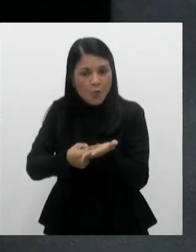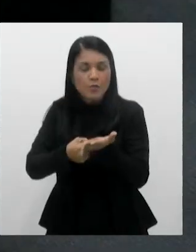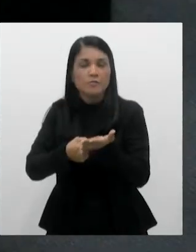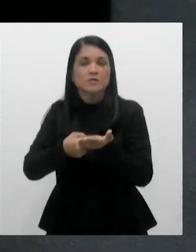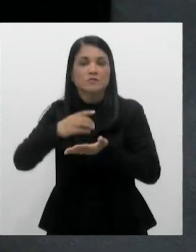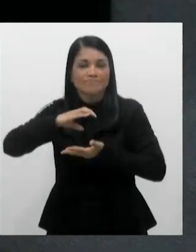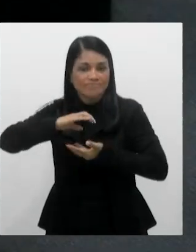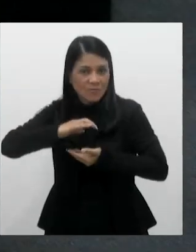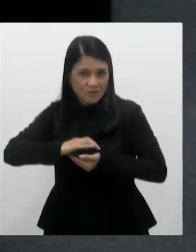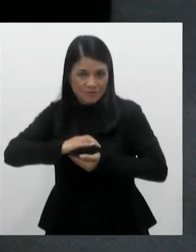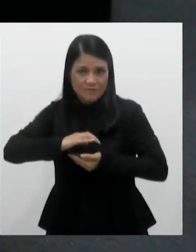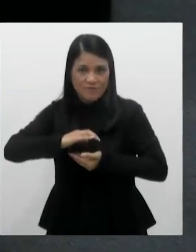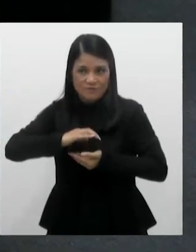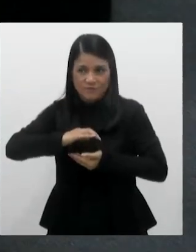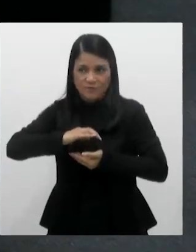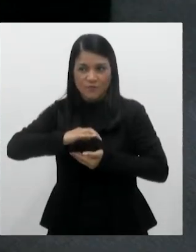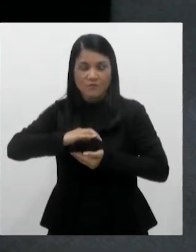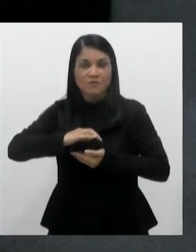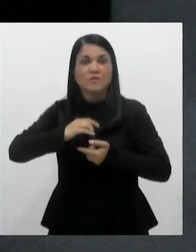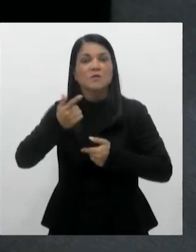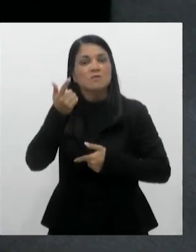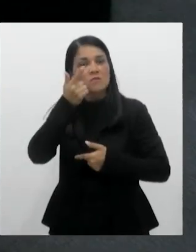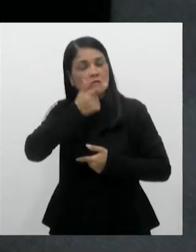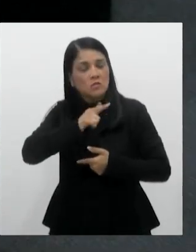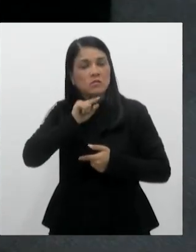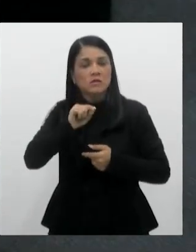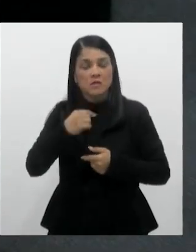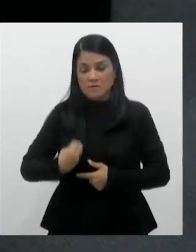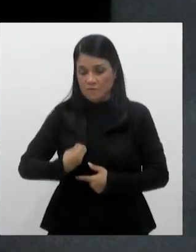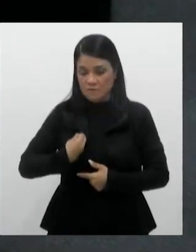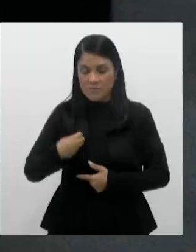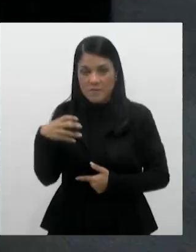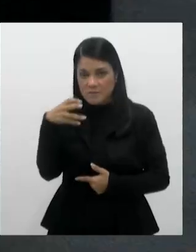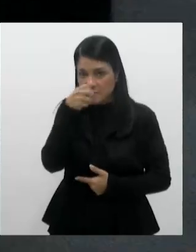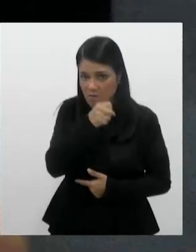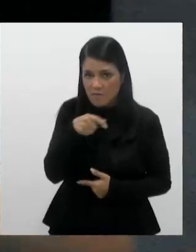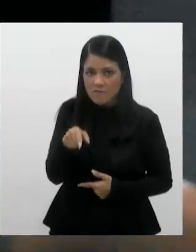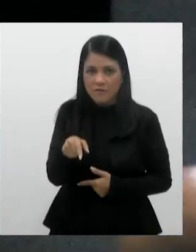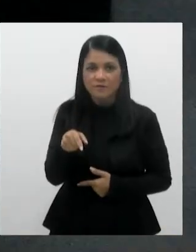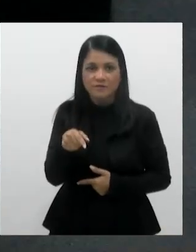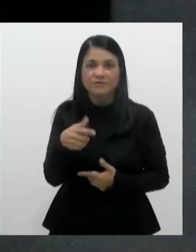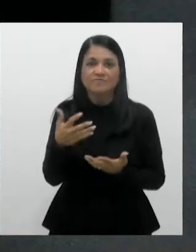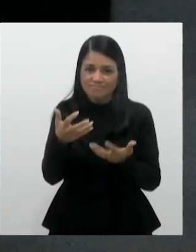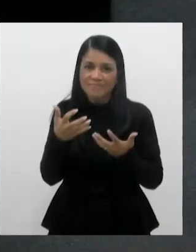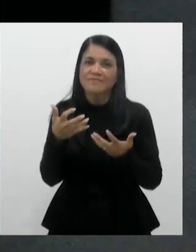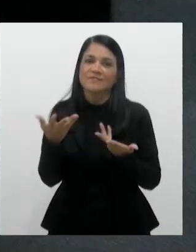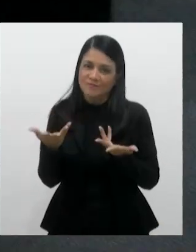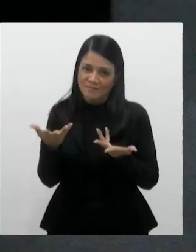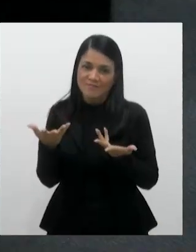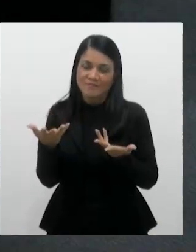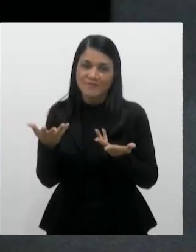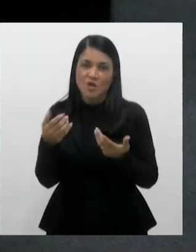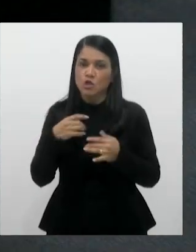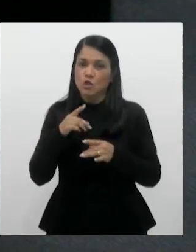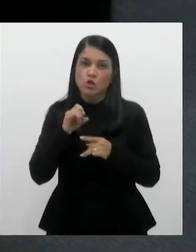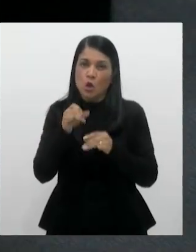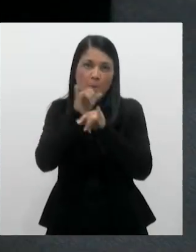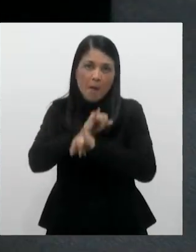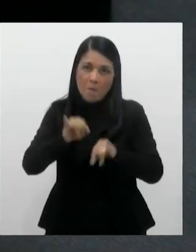defesa civil, para a gente poder ter aí vidas a salvar, que é o que todos nós queremos. Então, eu não estou falando